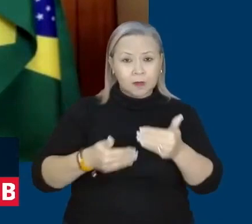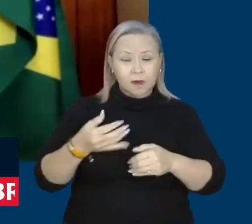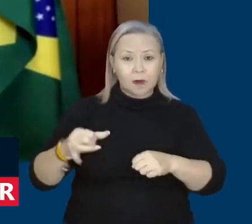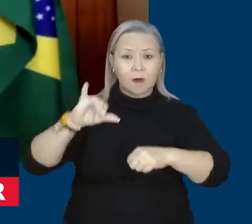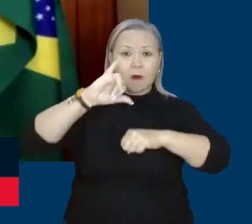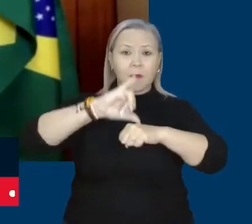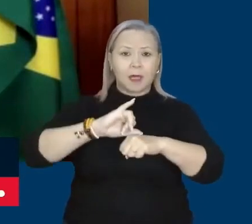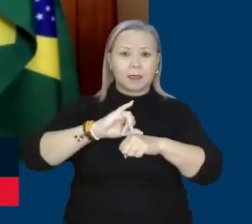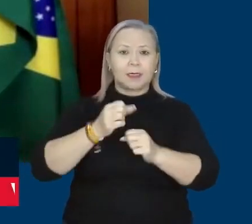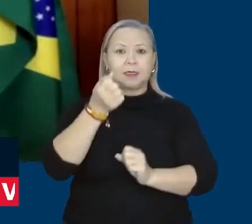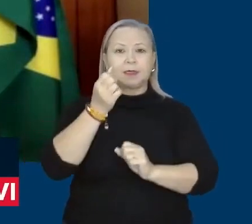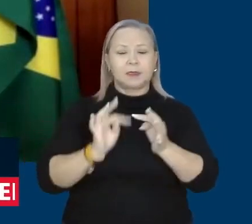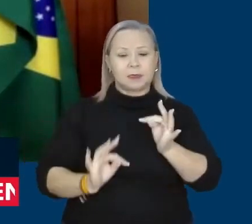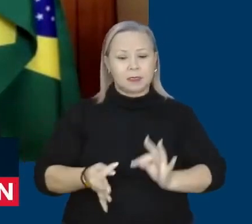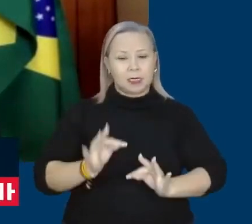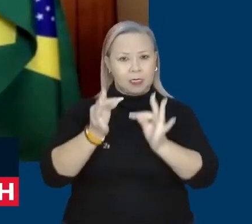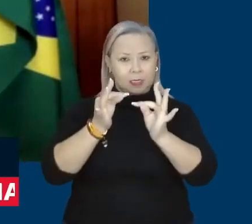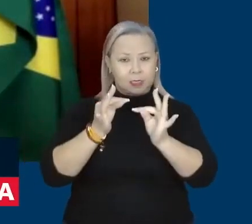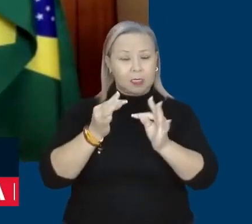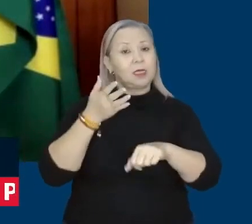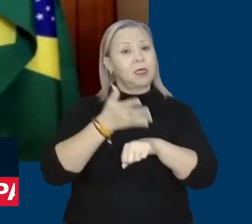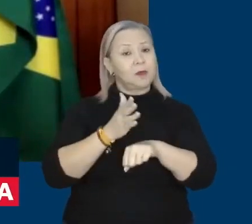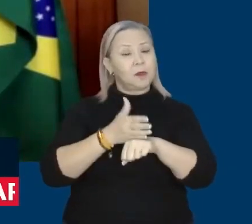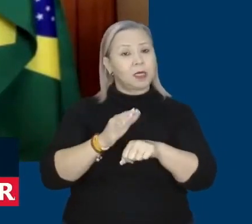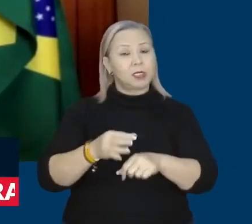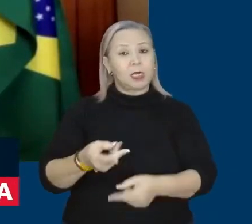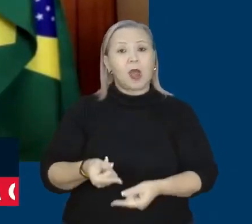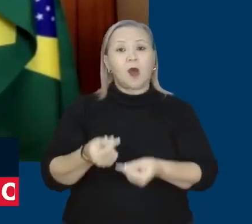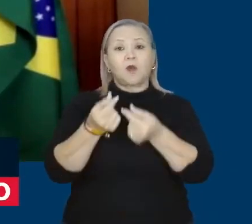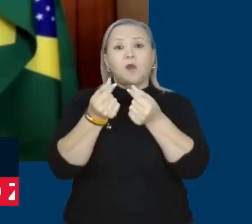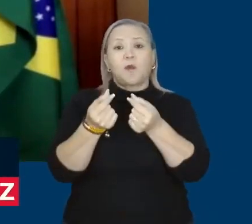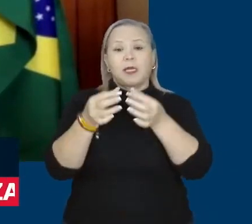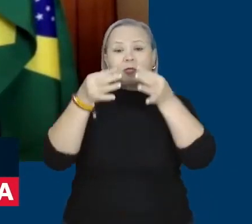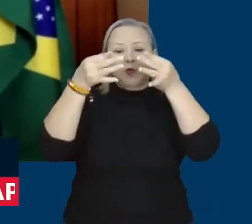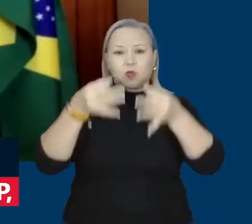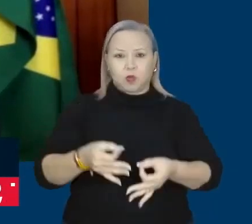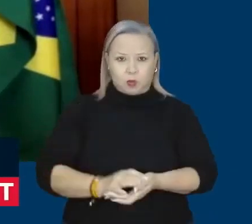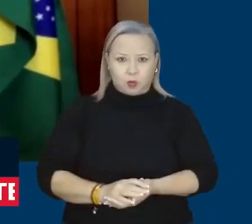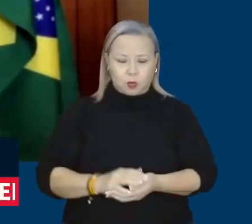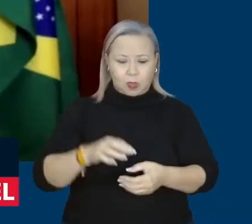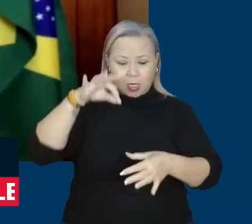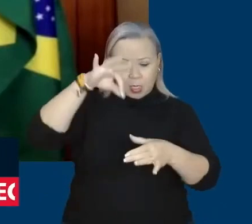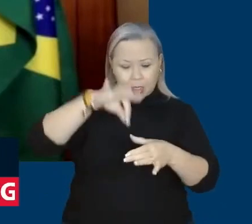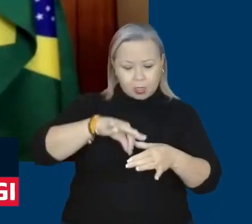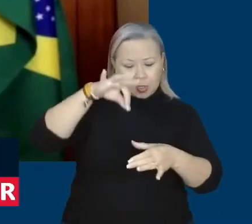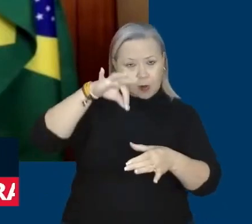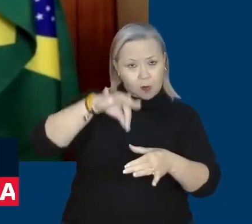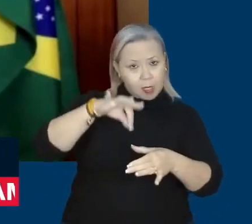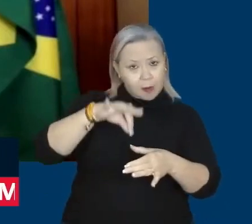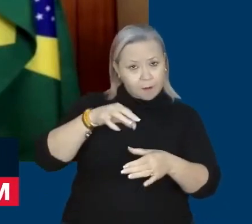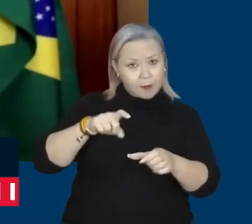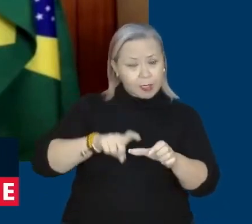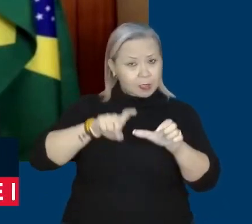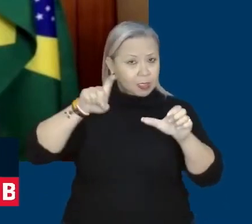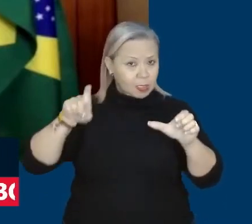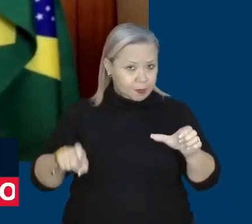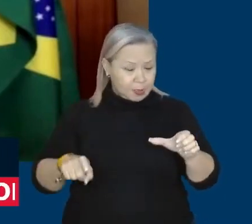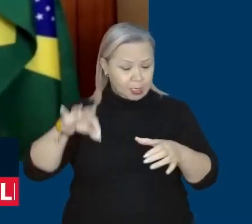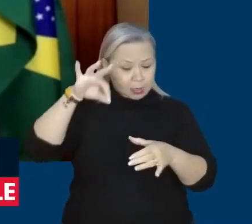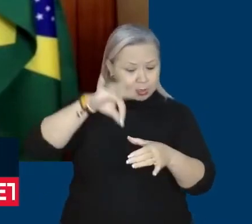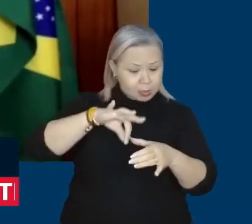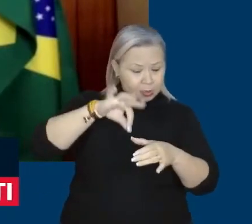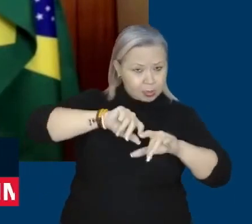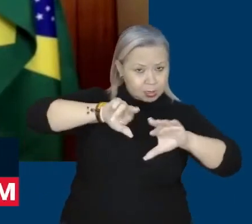mesmo tempo, praticar um preço justo, né? Ser autossuficiente no refino, desmontaram as refinarias,